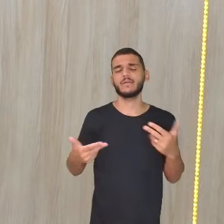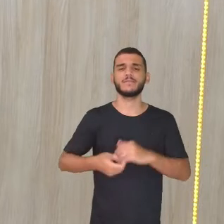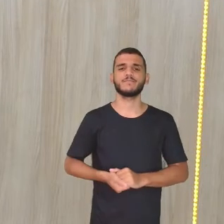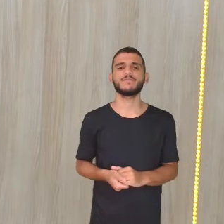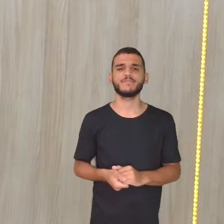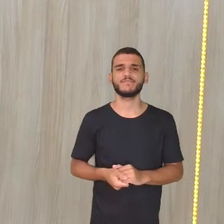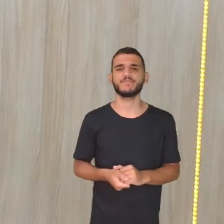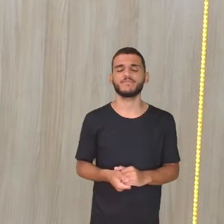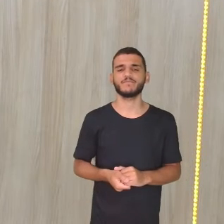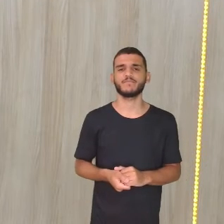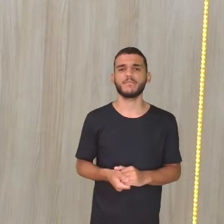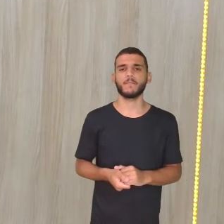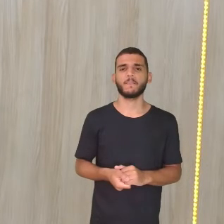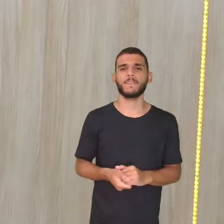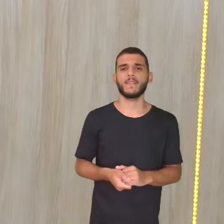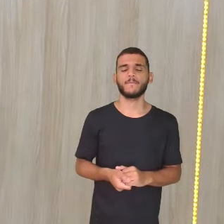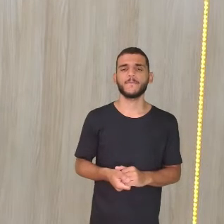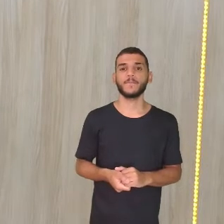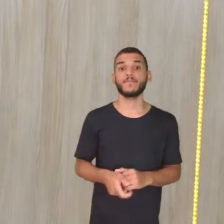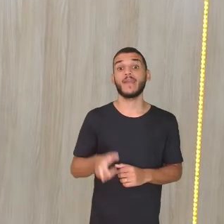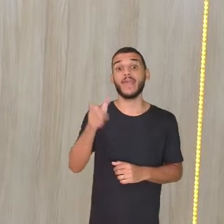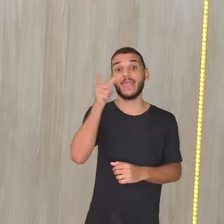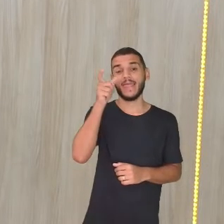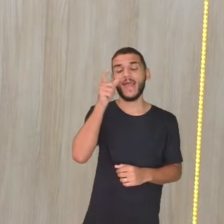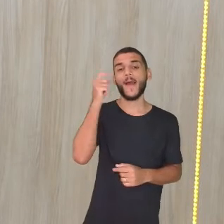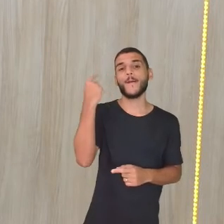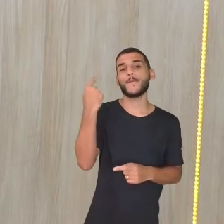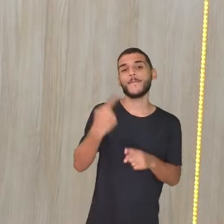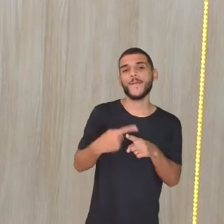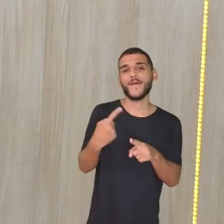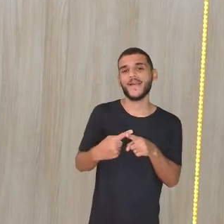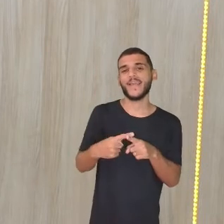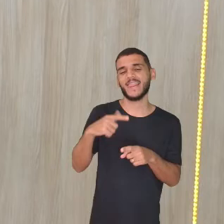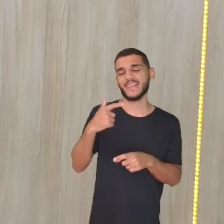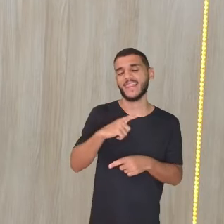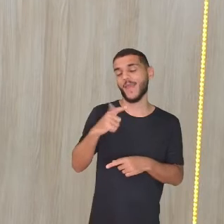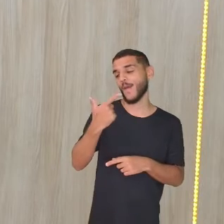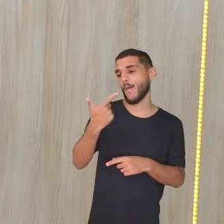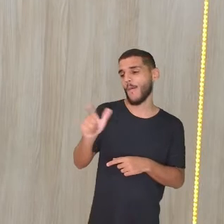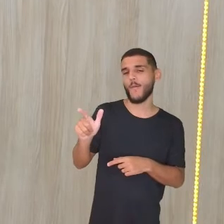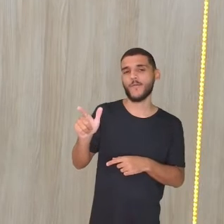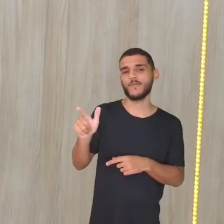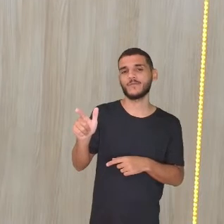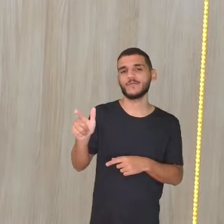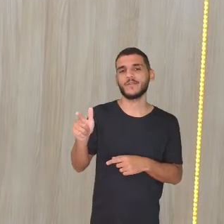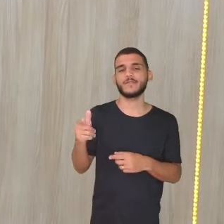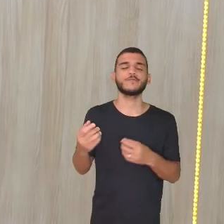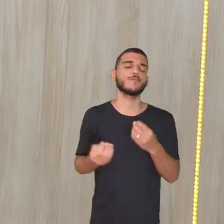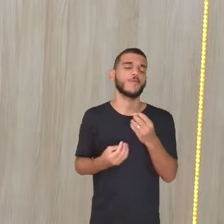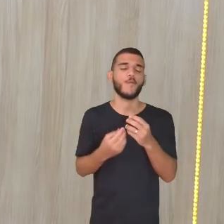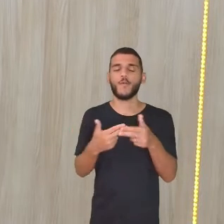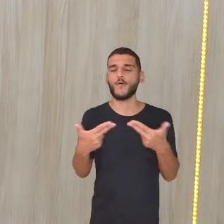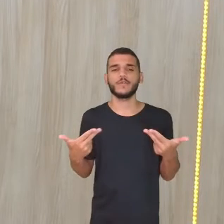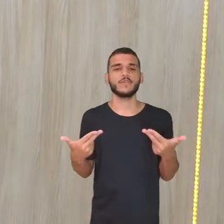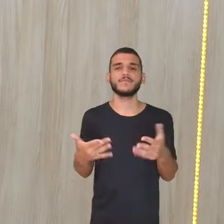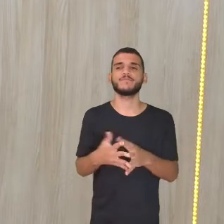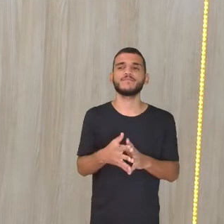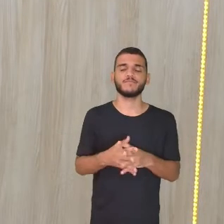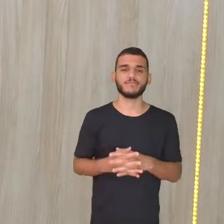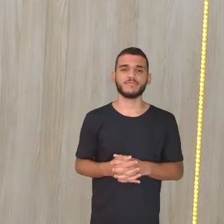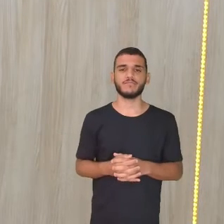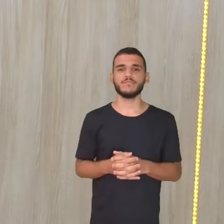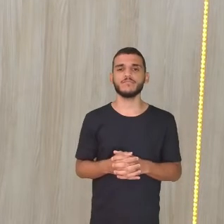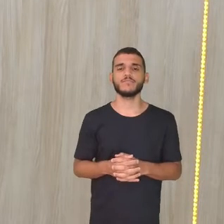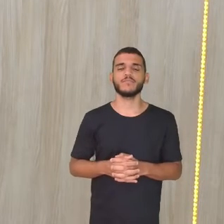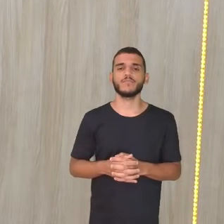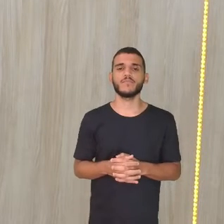interessante porque podemos ver outros trabalhos, não é, da saúde, não feita por eles, mas